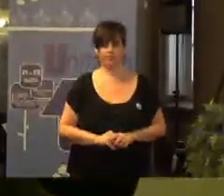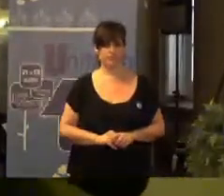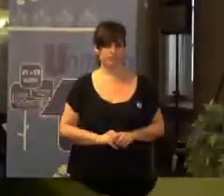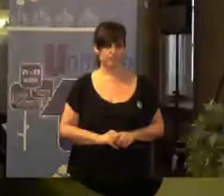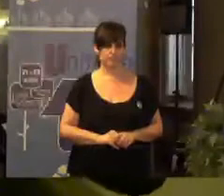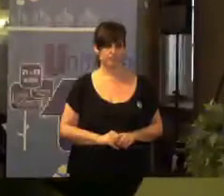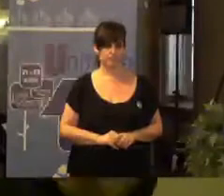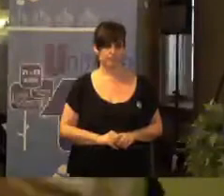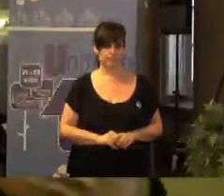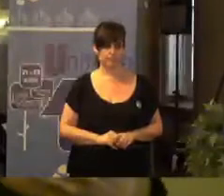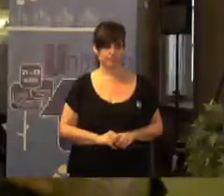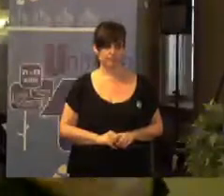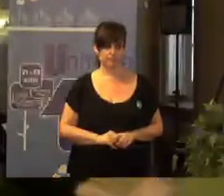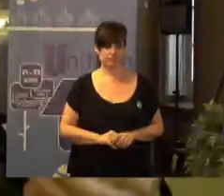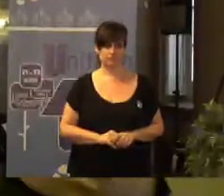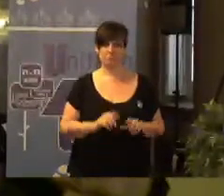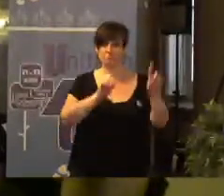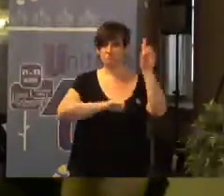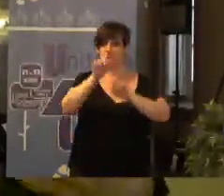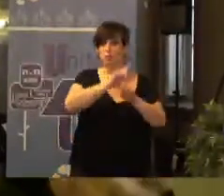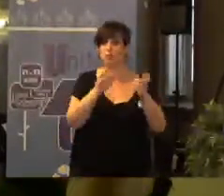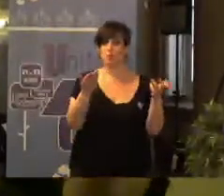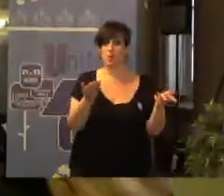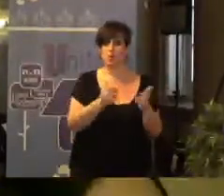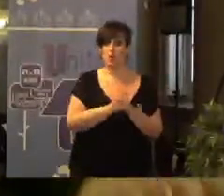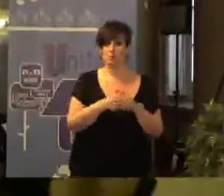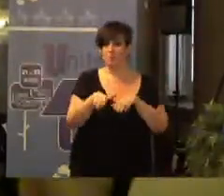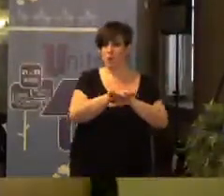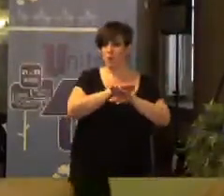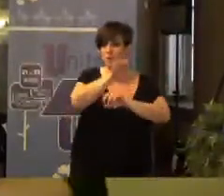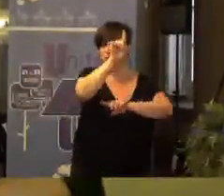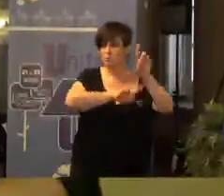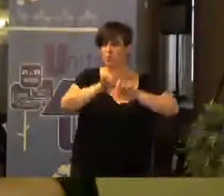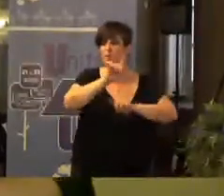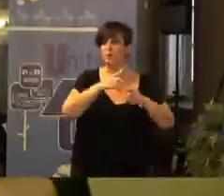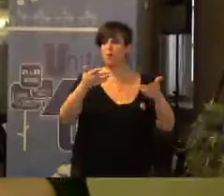O problema da governabilidade é que é um risco imenso